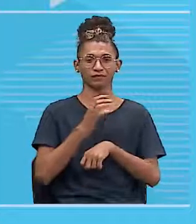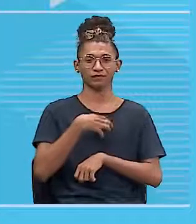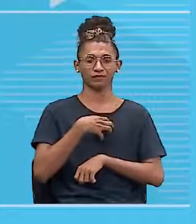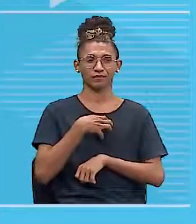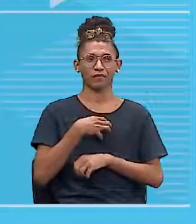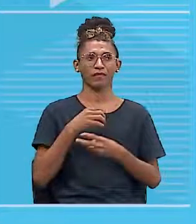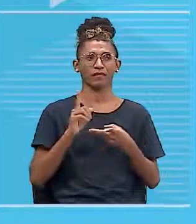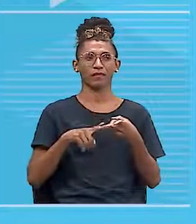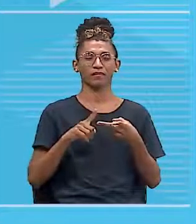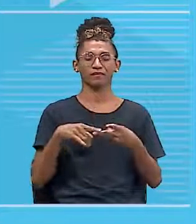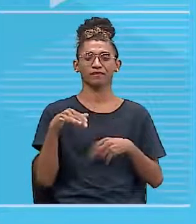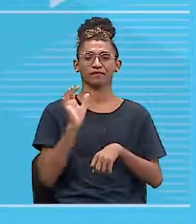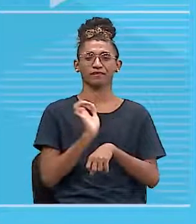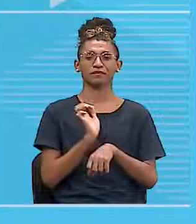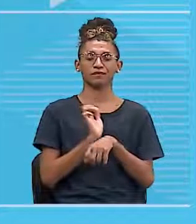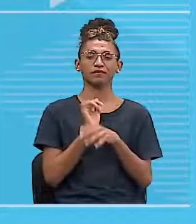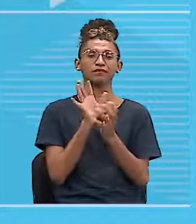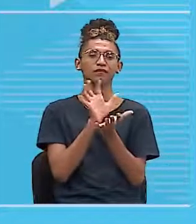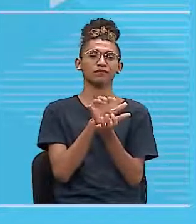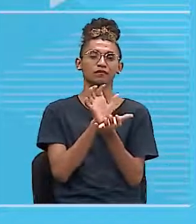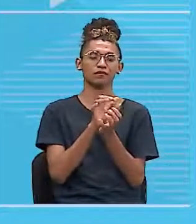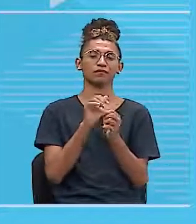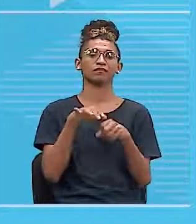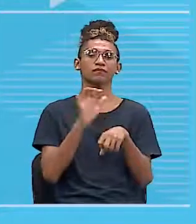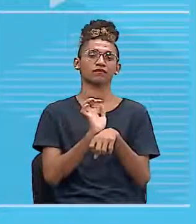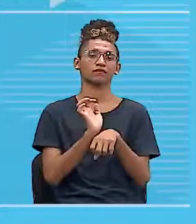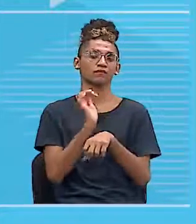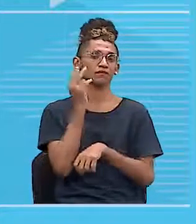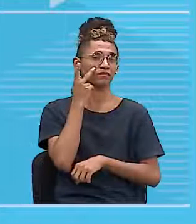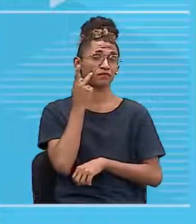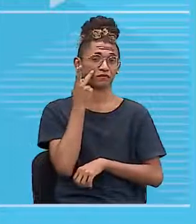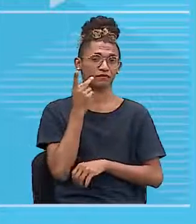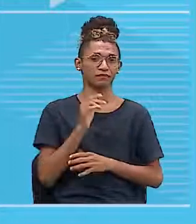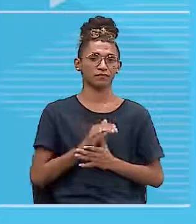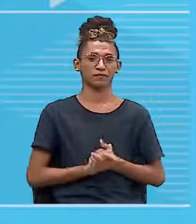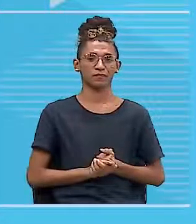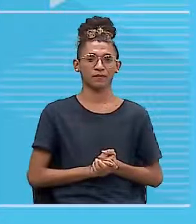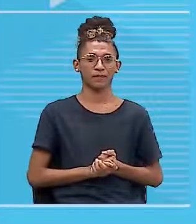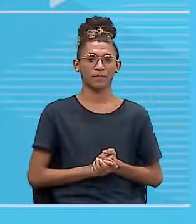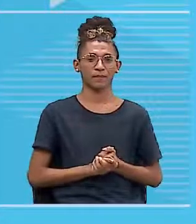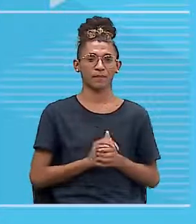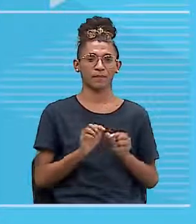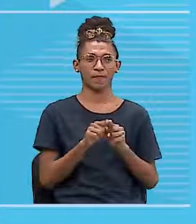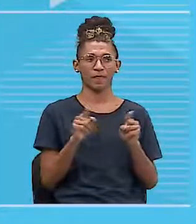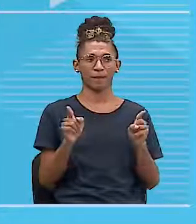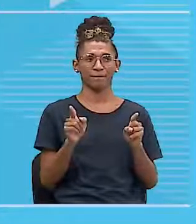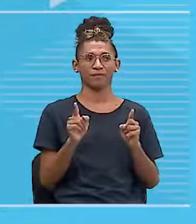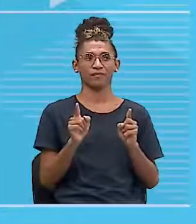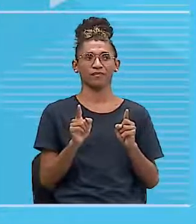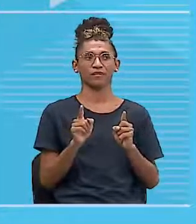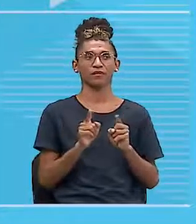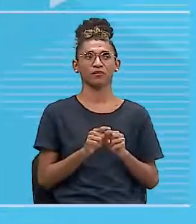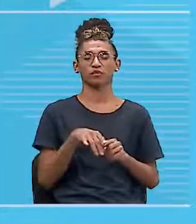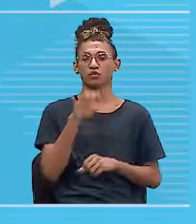o Pernambuco e o Ceará Pronto agora a grande representatividade está onde está no sudeste